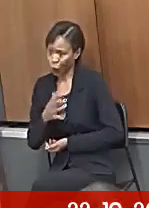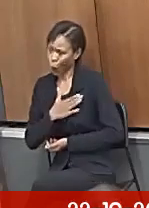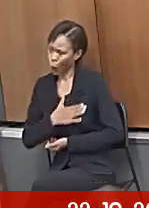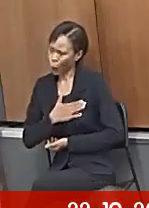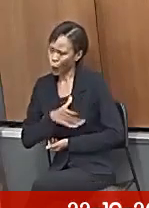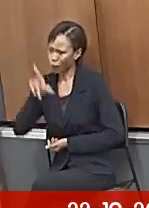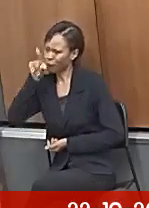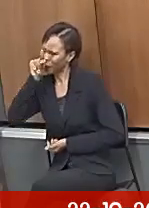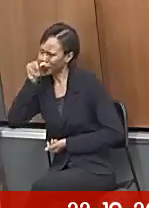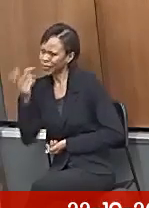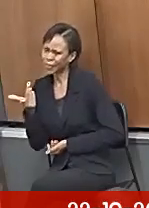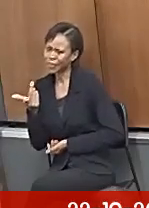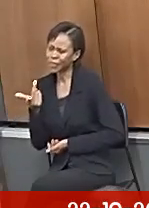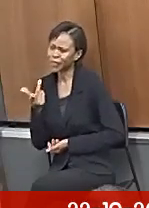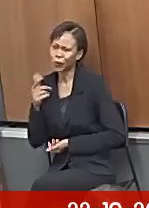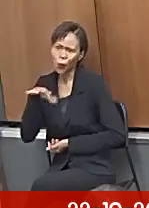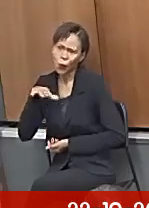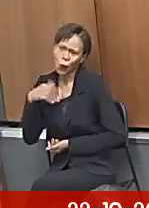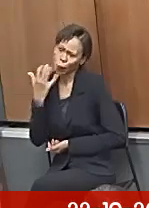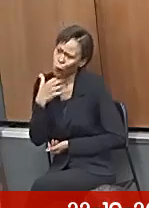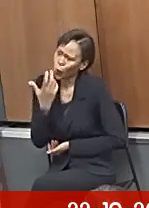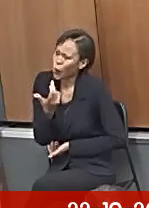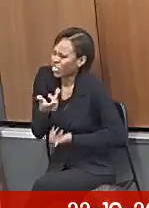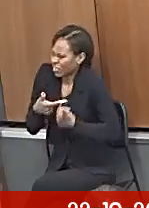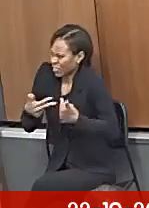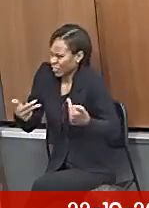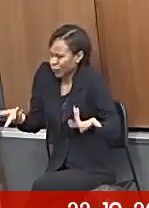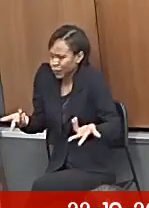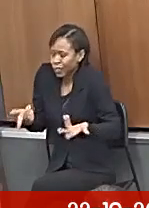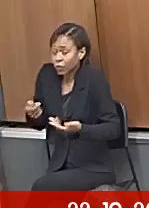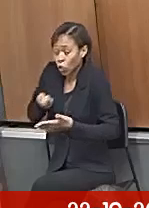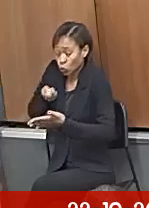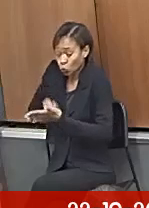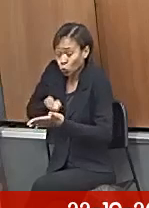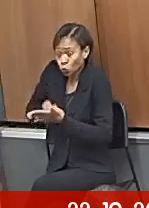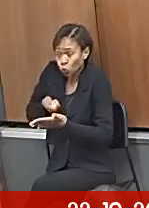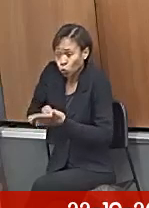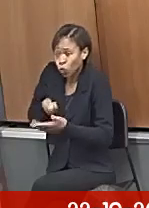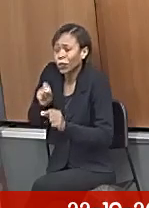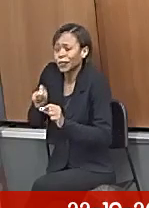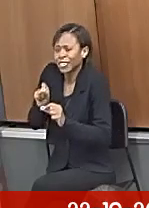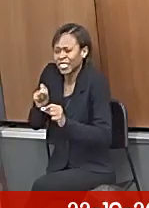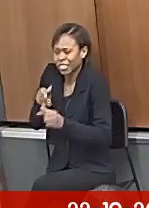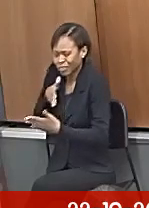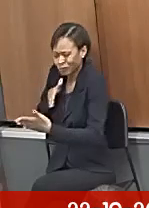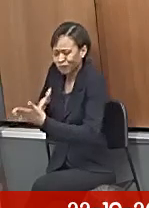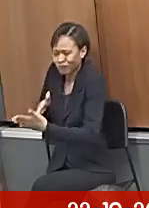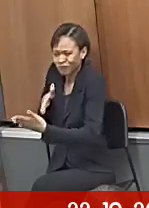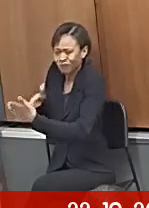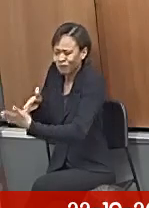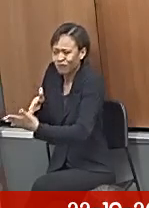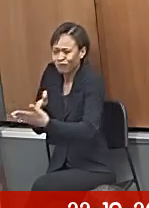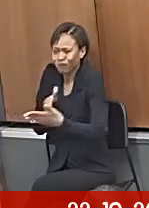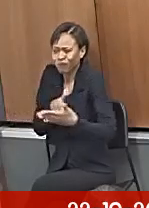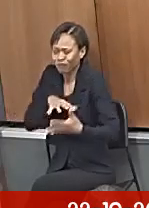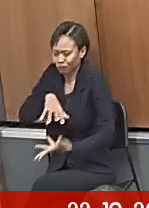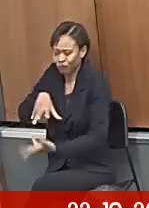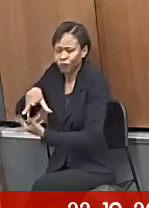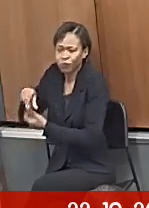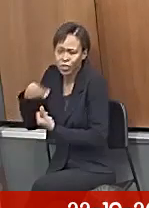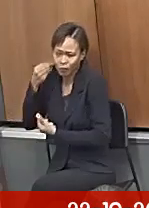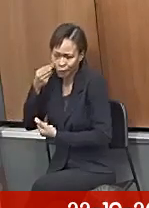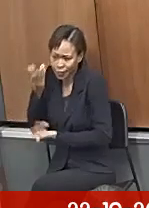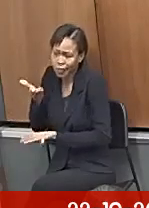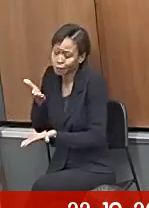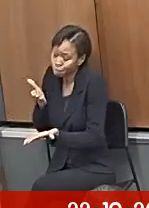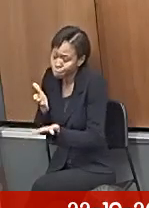humor, as preferências musicais. A luta é para que as barreiras que insistem em limitar a sua experiência no mundo possam ser